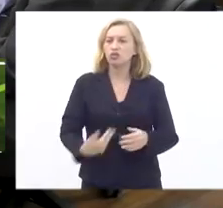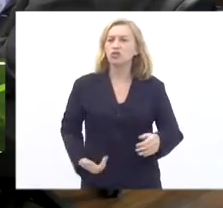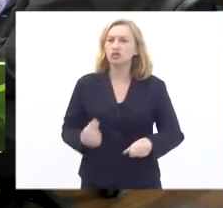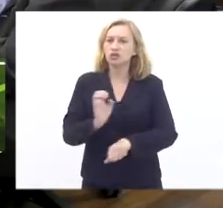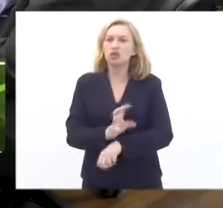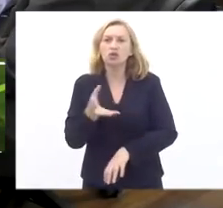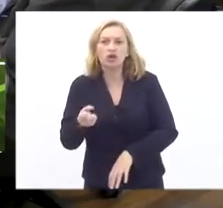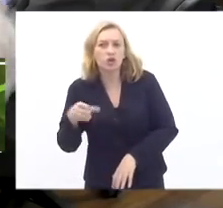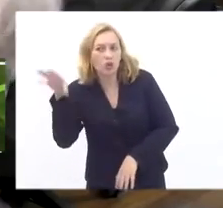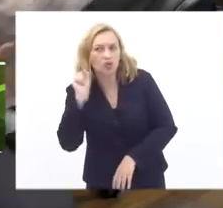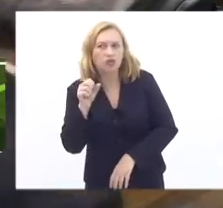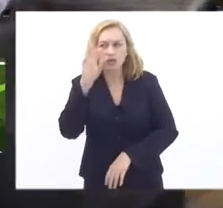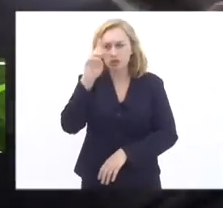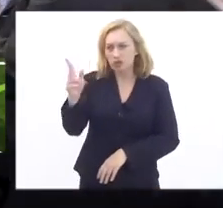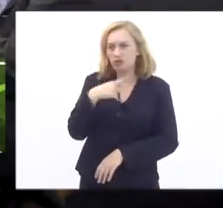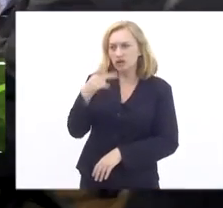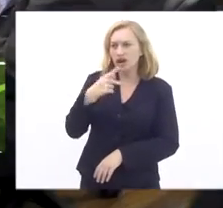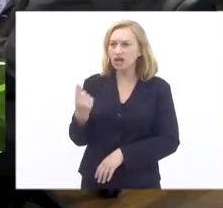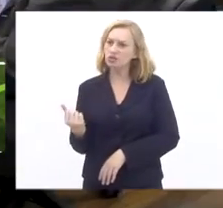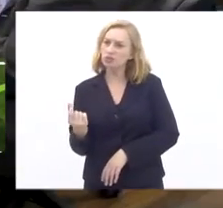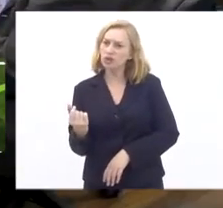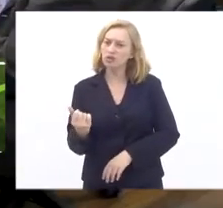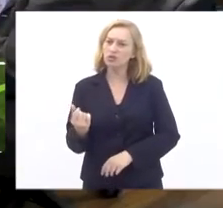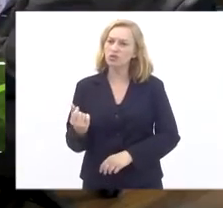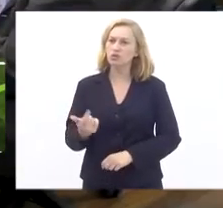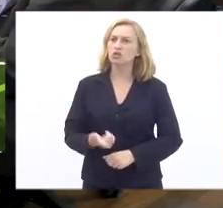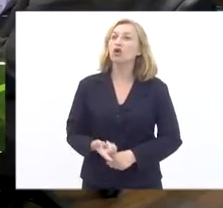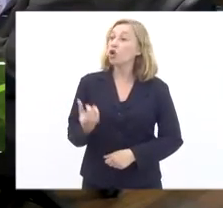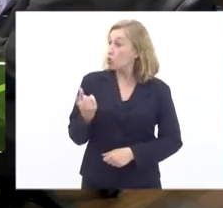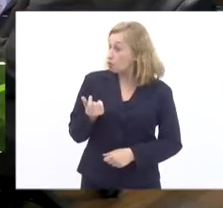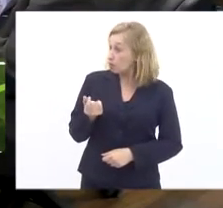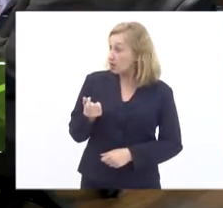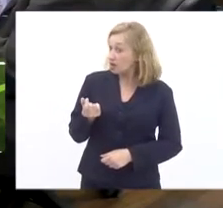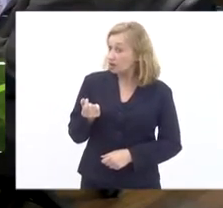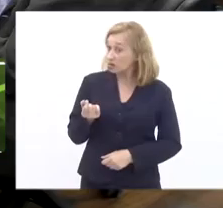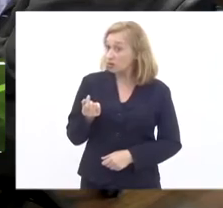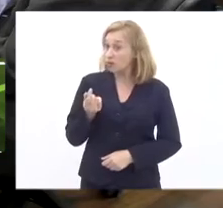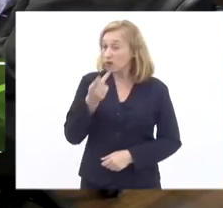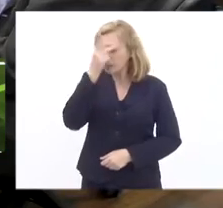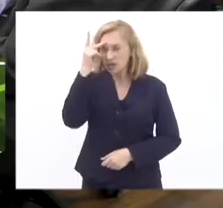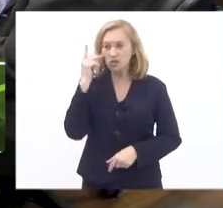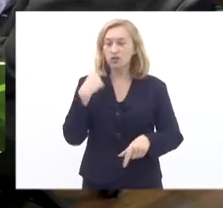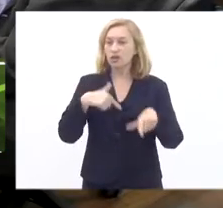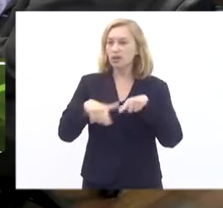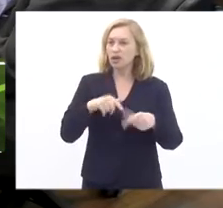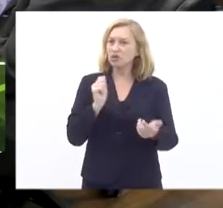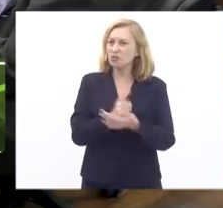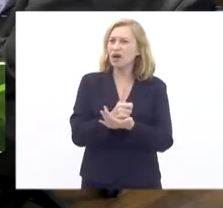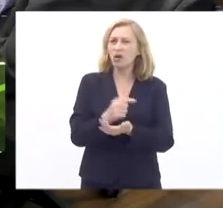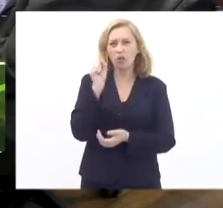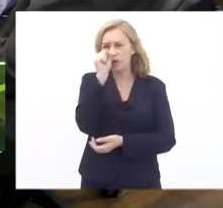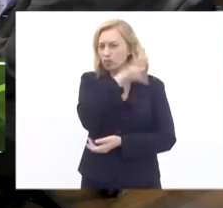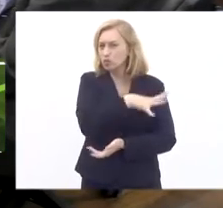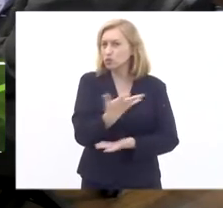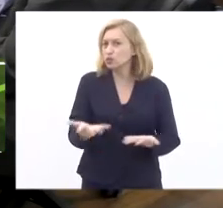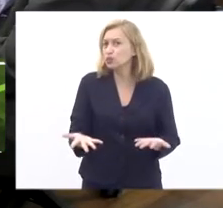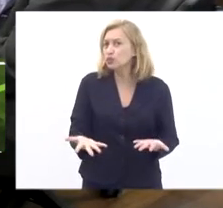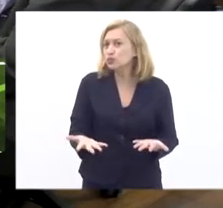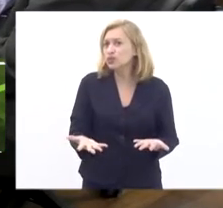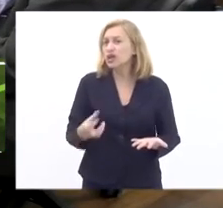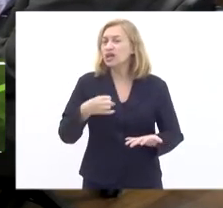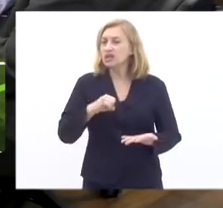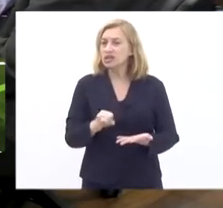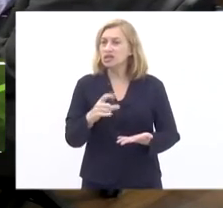queria ouvir o senhor falar sobre a questão da tarifa. Porque a tarifa para o trabalhador... está absurda hoje a R$5. Se ela